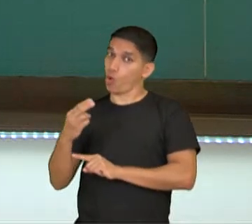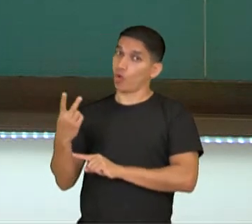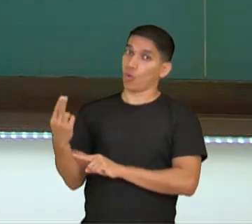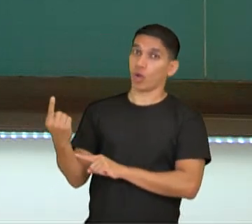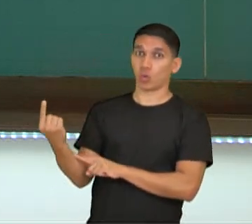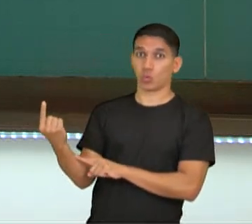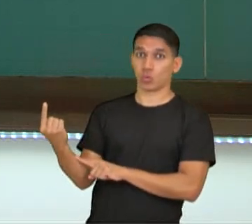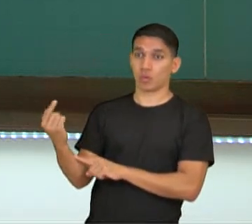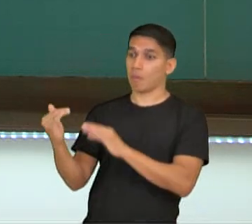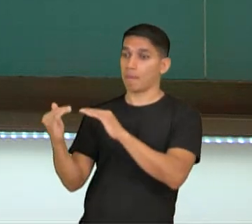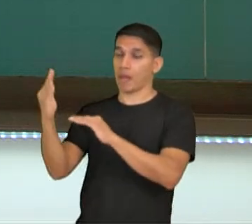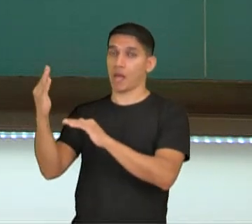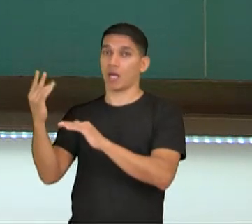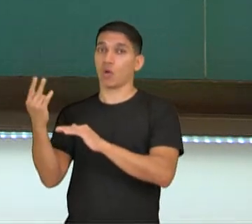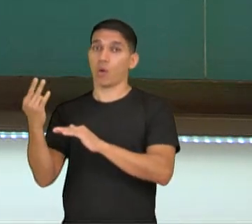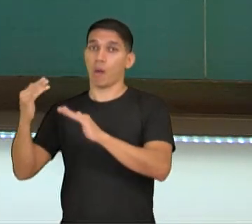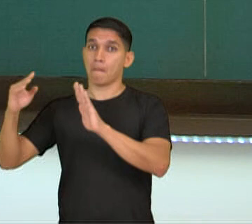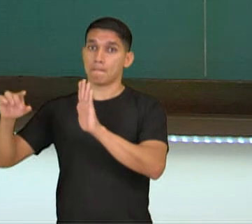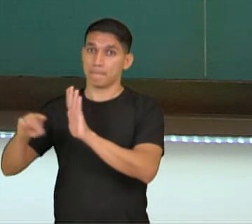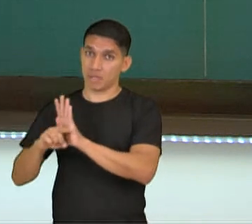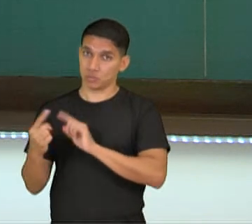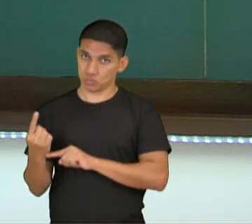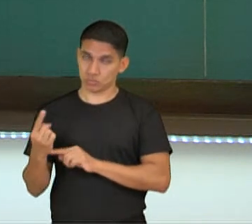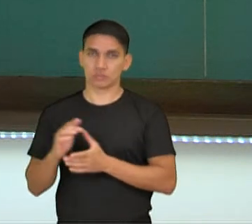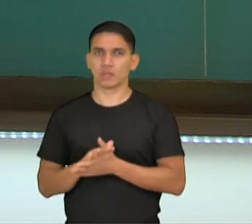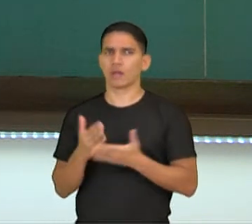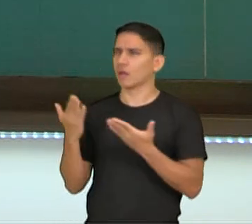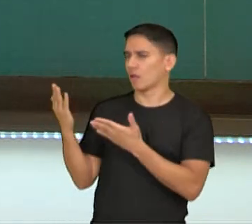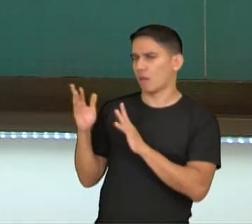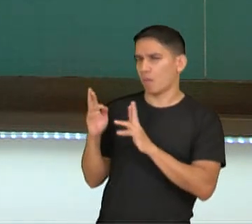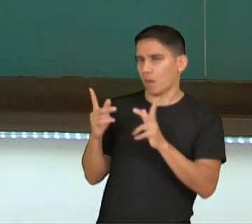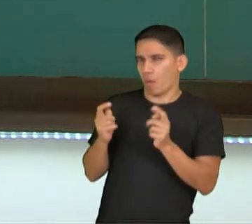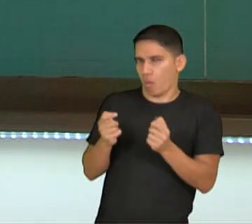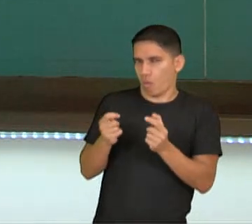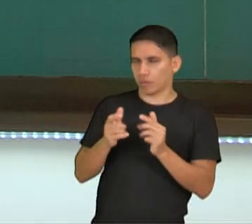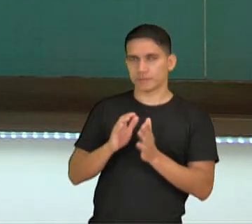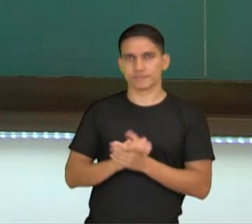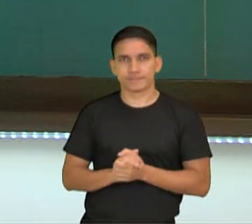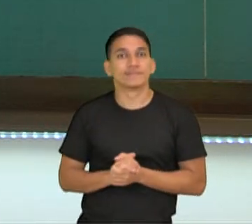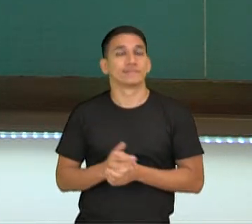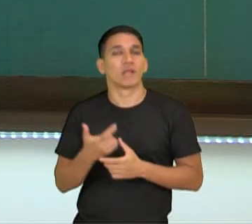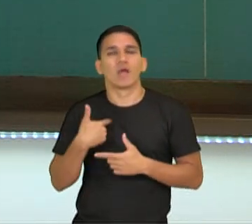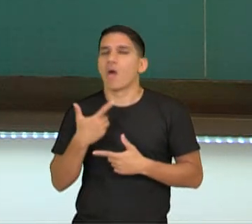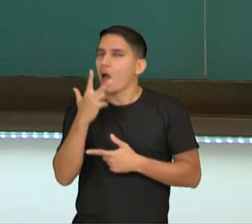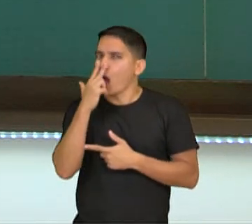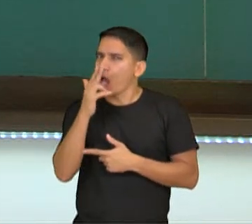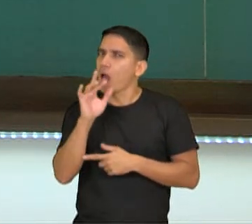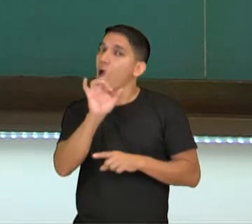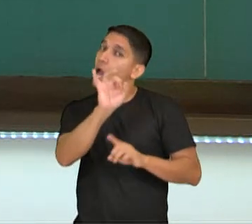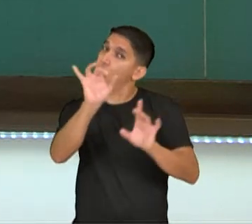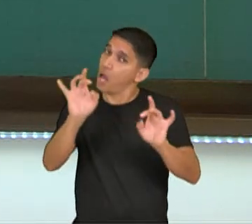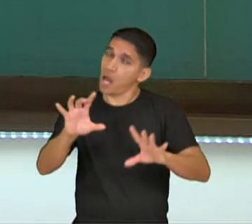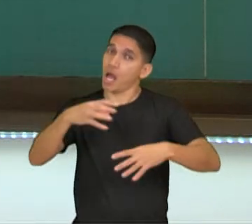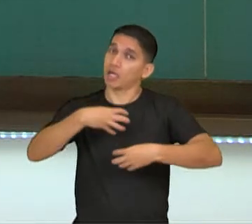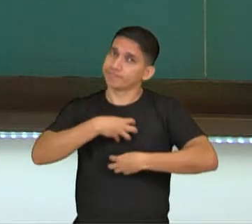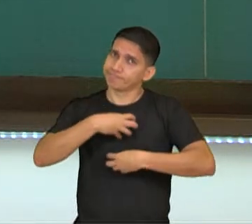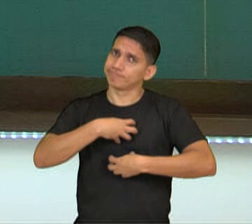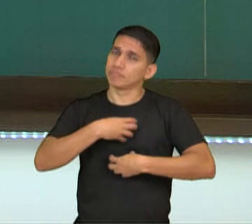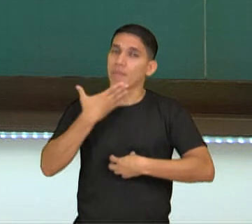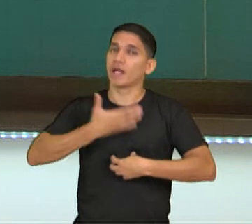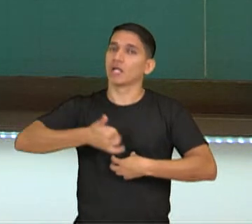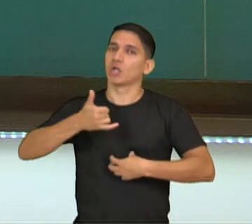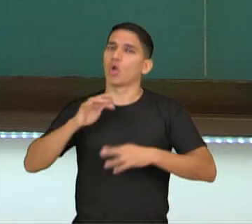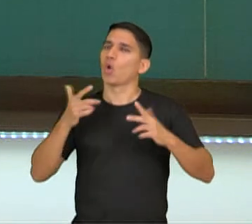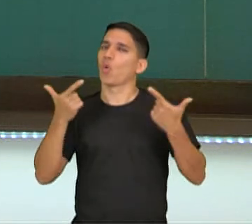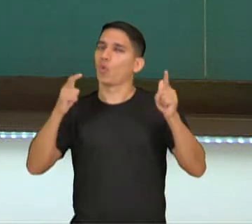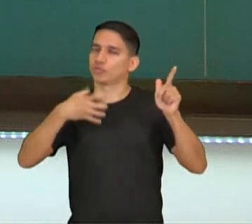maior ou igual que menos 1. Aqui eu fiz um pouquinho diferente, eu acho que cada um se adapta a uma forma, então achei melhor